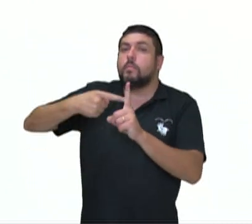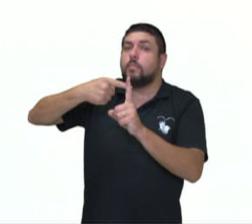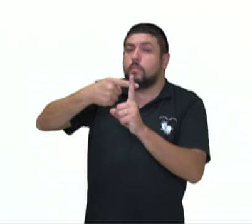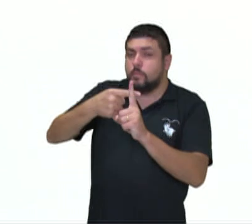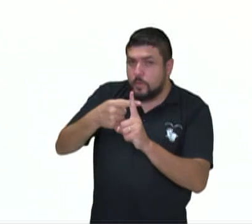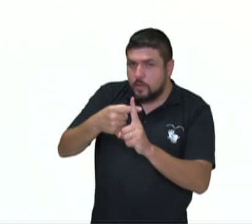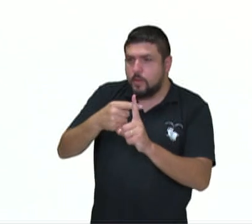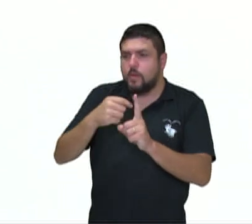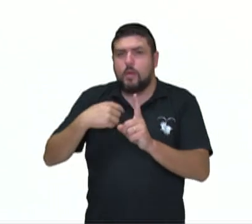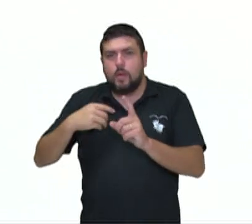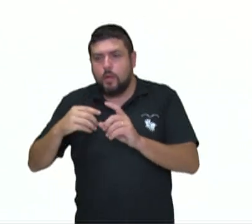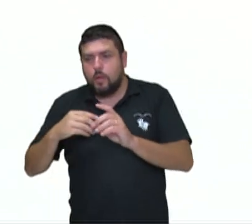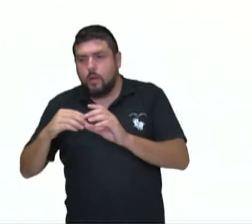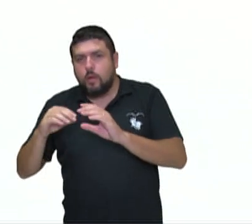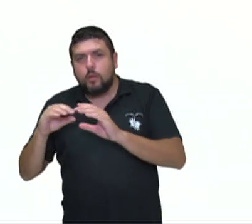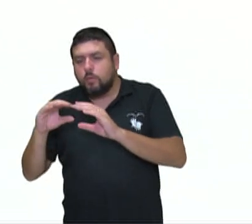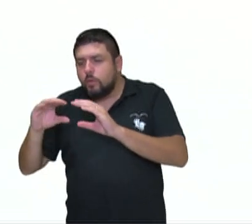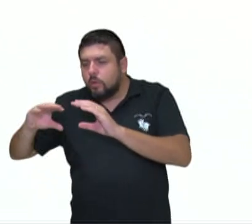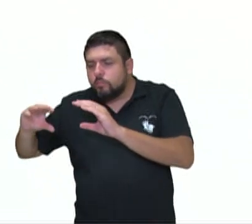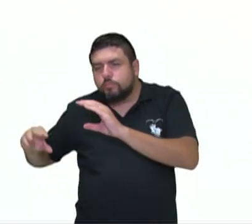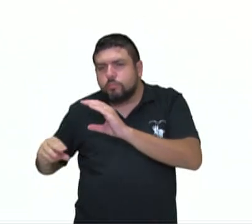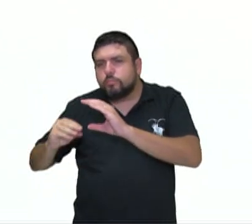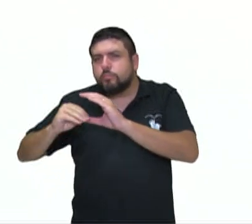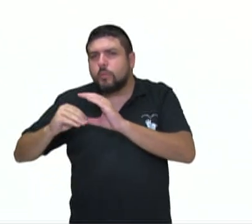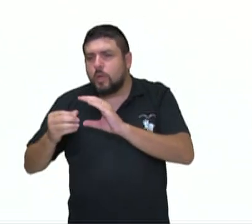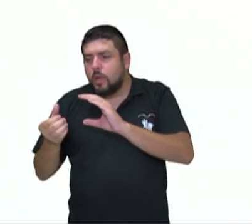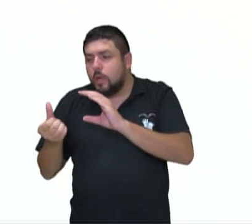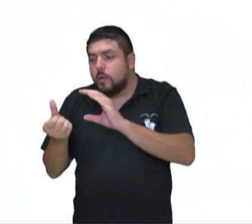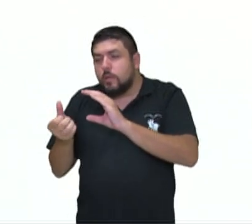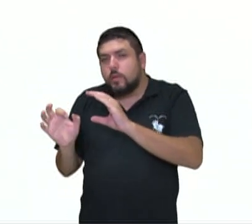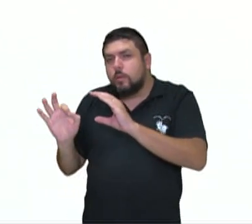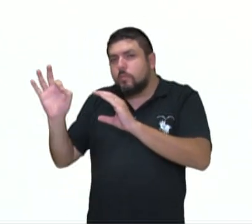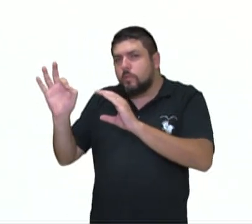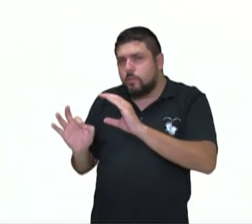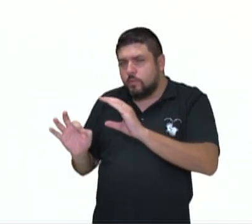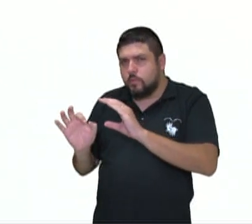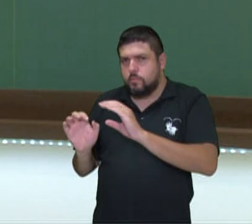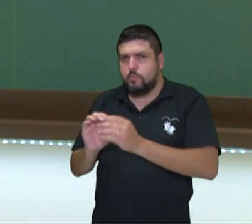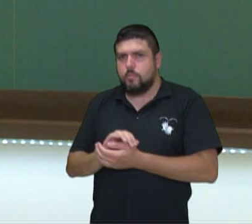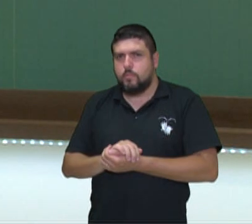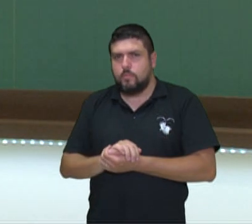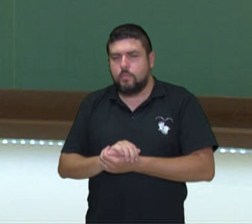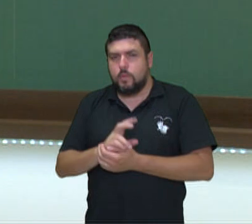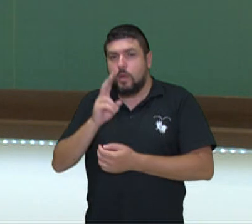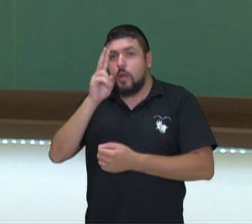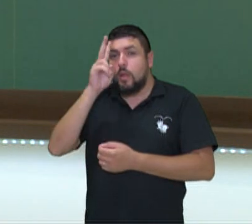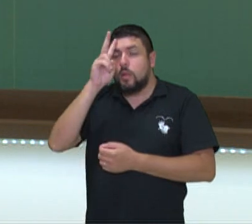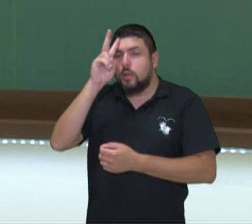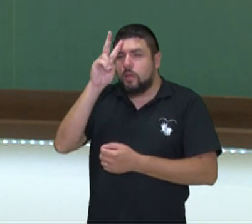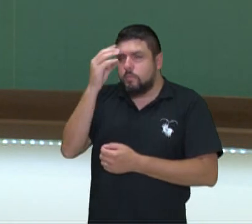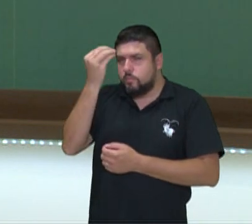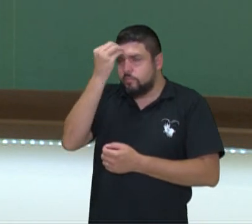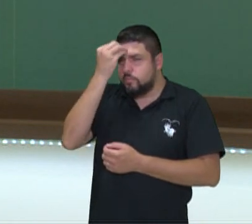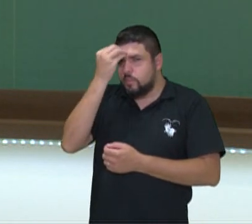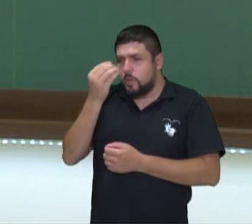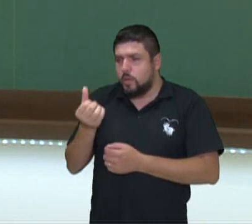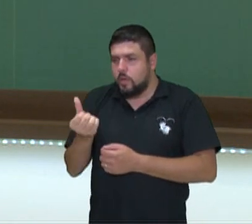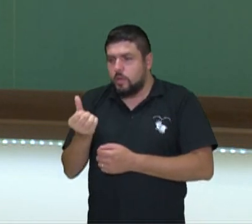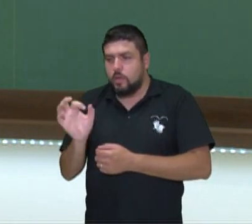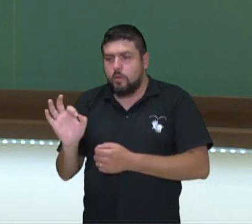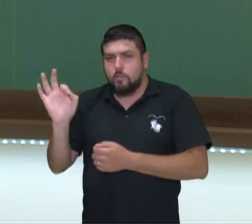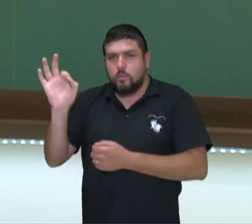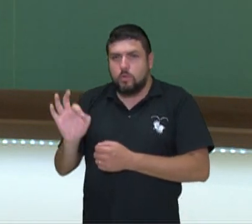que corresponde a uma comissão de 6%. Lembrando que 6% eu utilizo nos